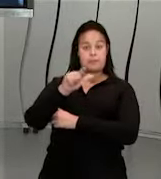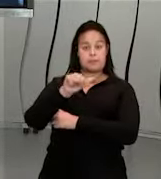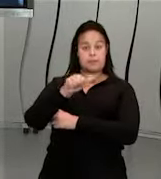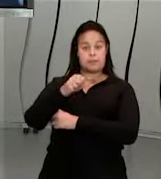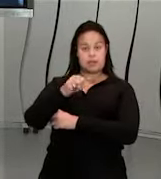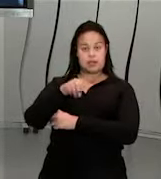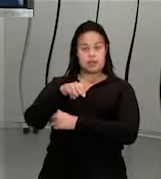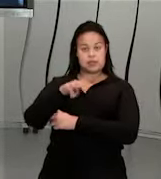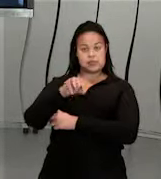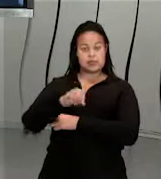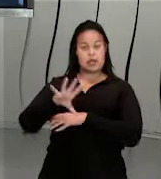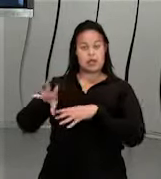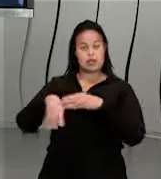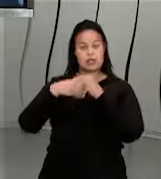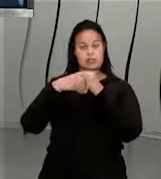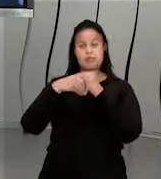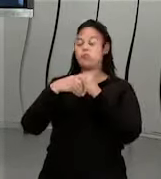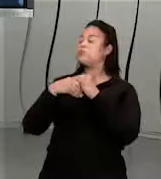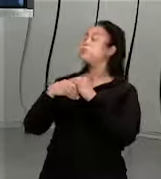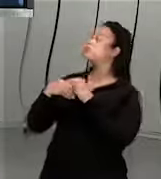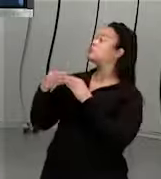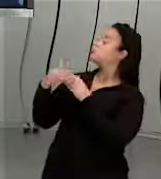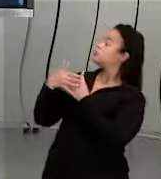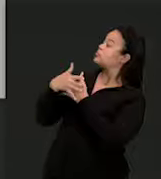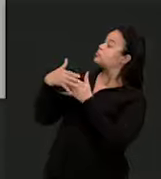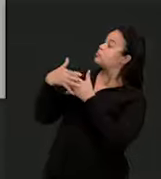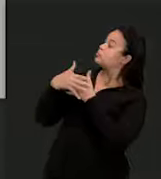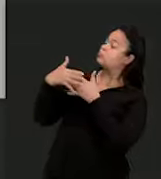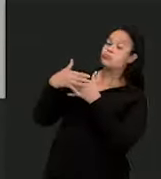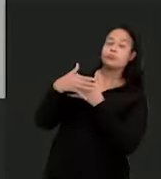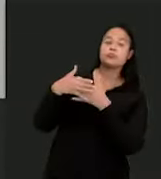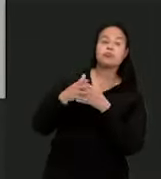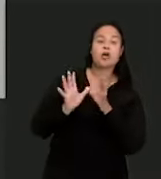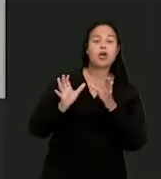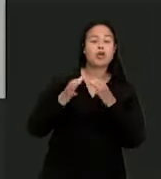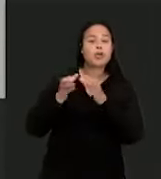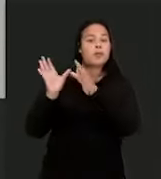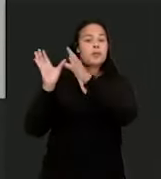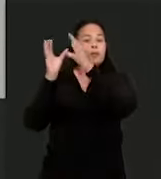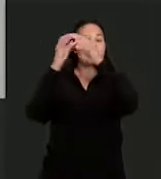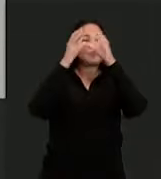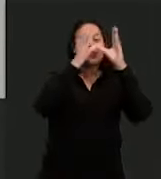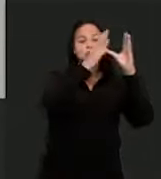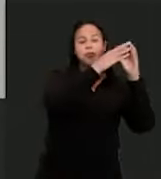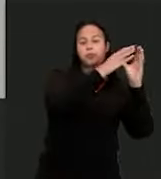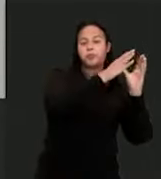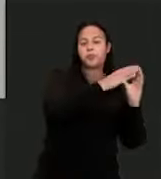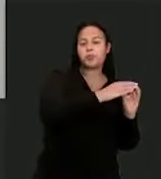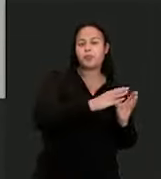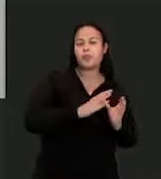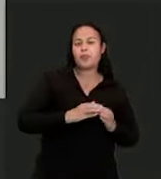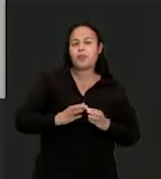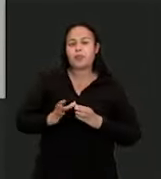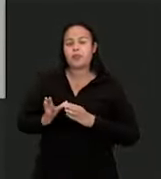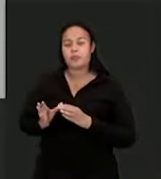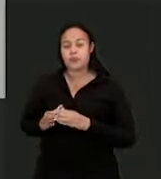Esse é um resumo dos tecidos conjuntivos que nós estudamos hoje. Adiposo,